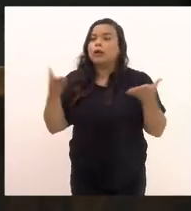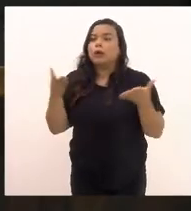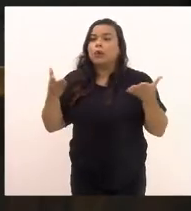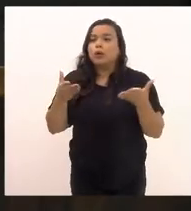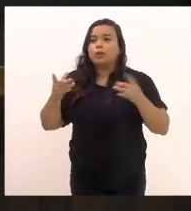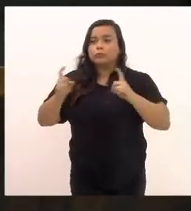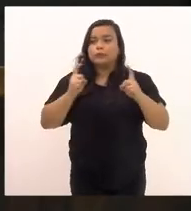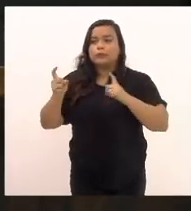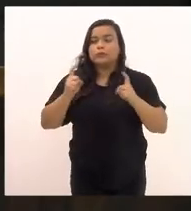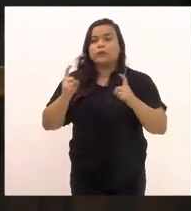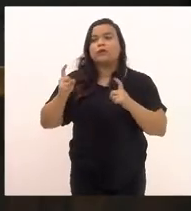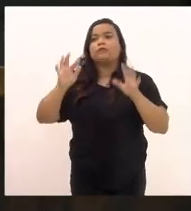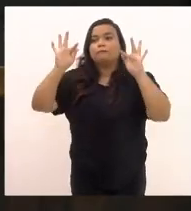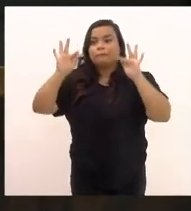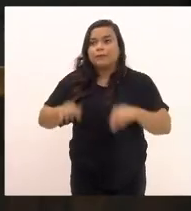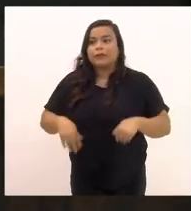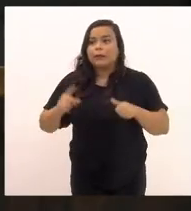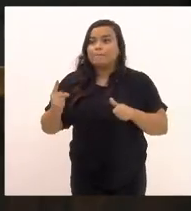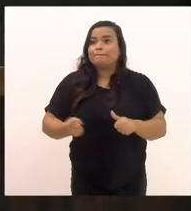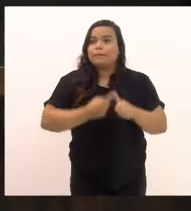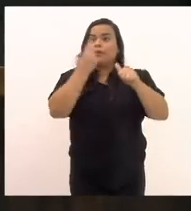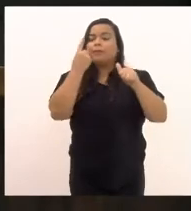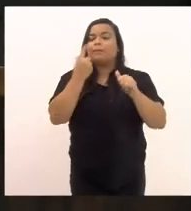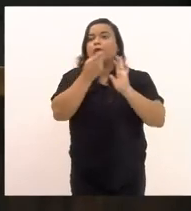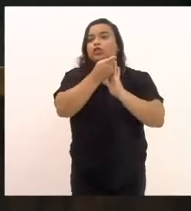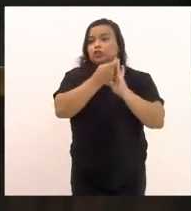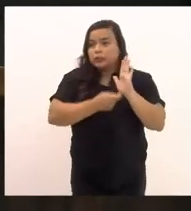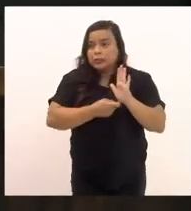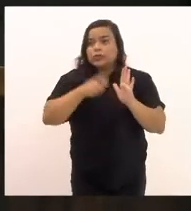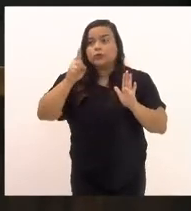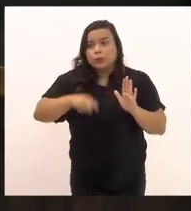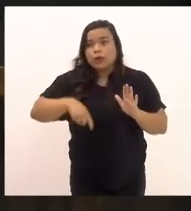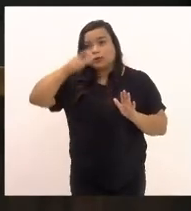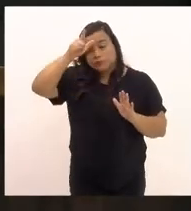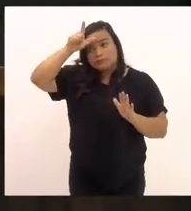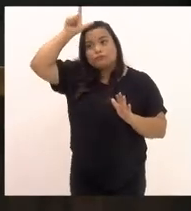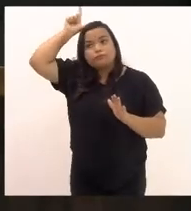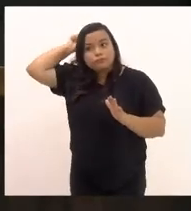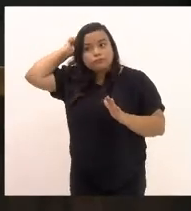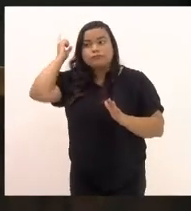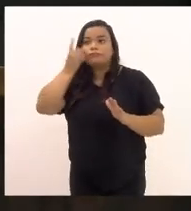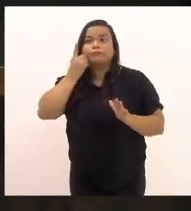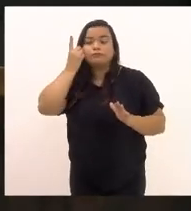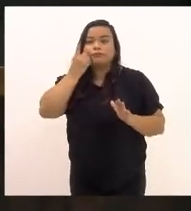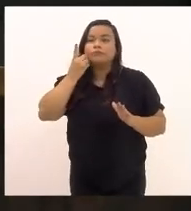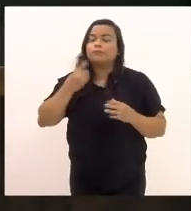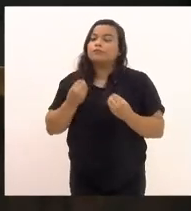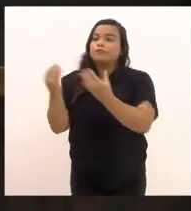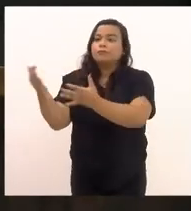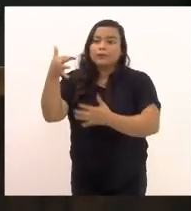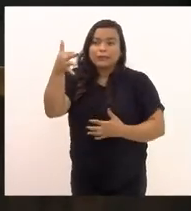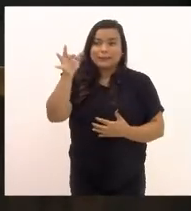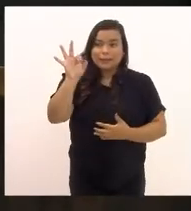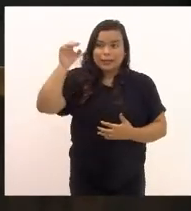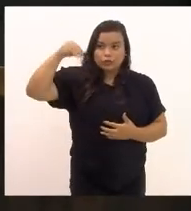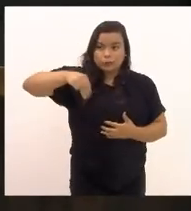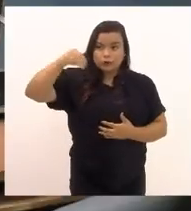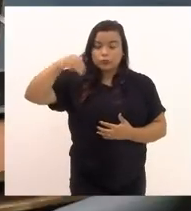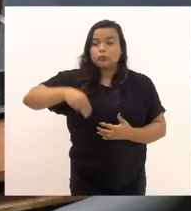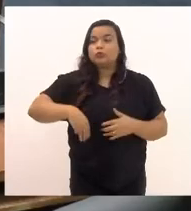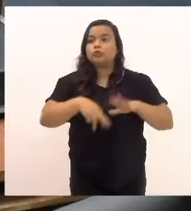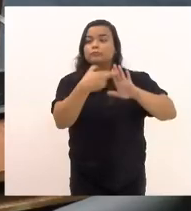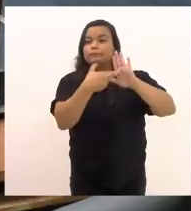final com o primeiro orador inscrito, é o nobre deputado Luiz Paulo. Vossa Excelência dispõe de 10 minutos no tempo